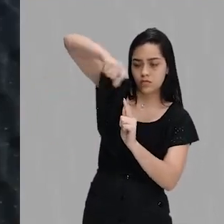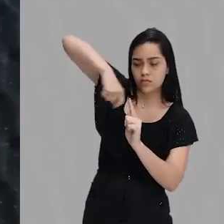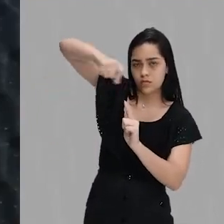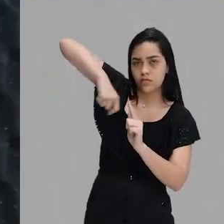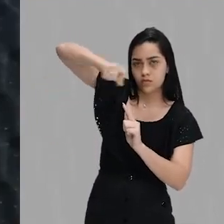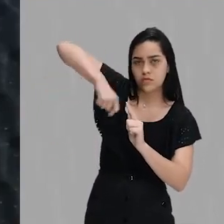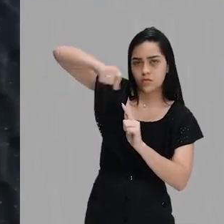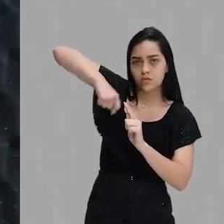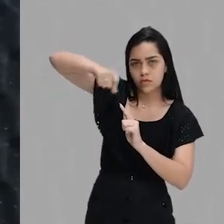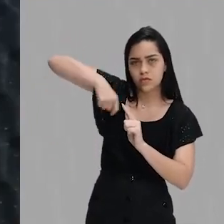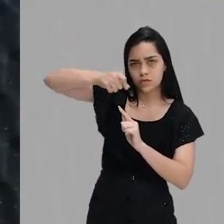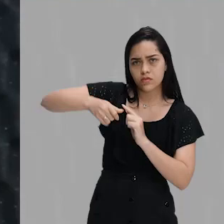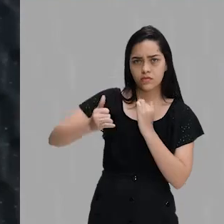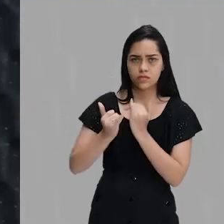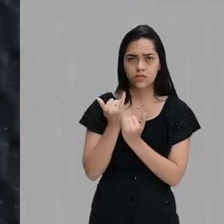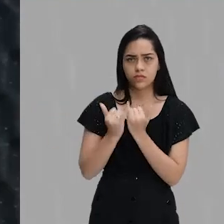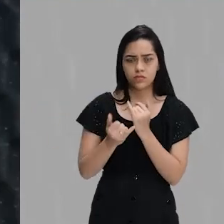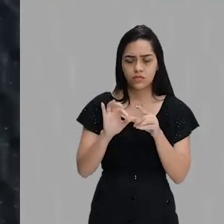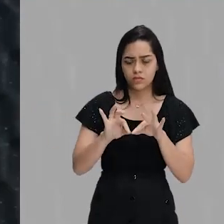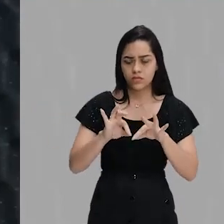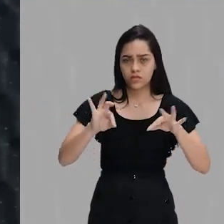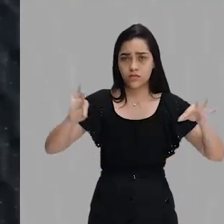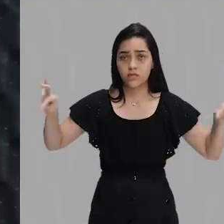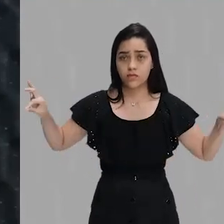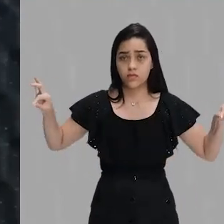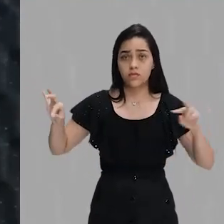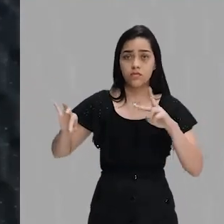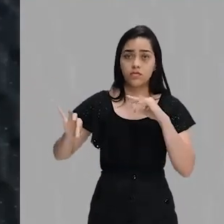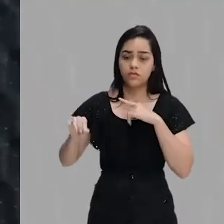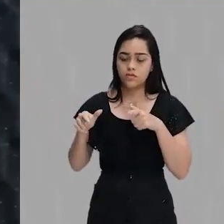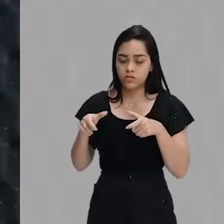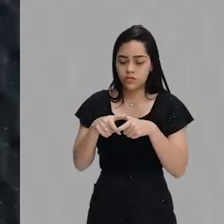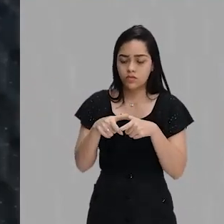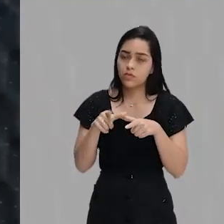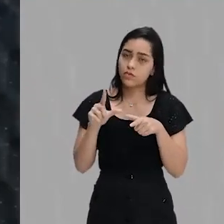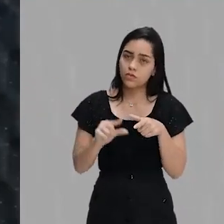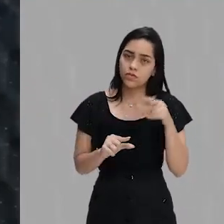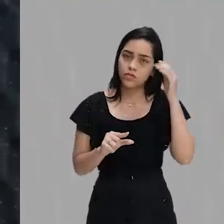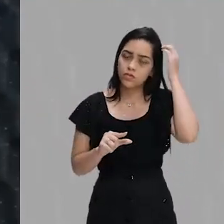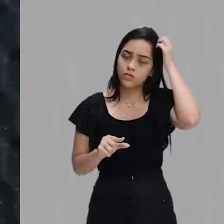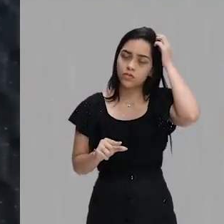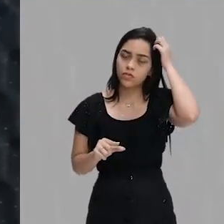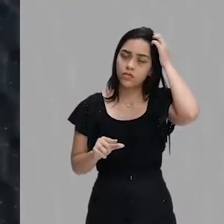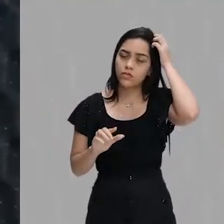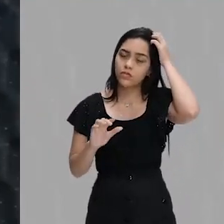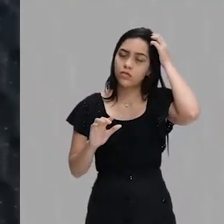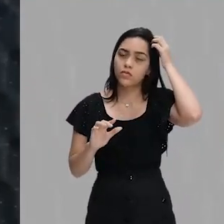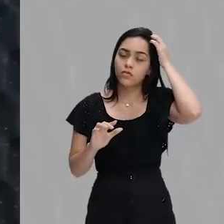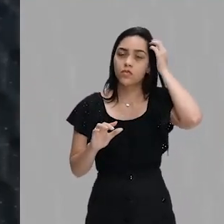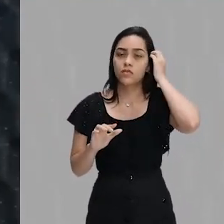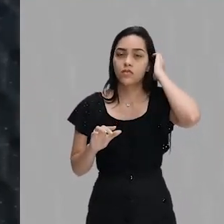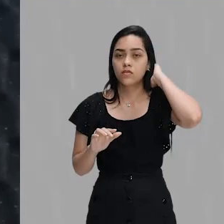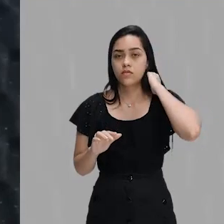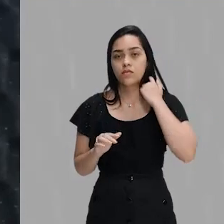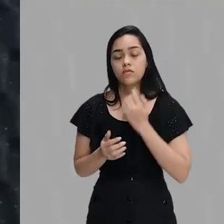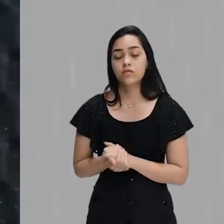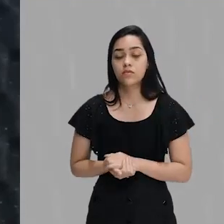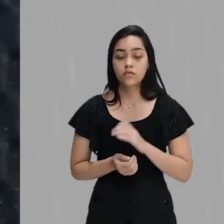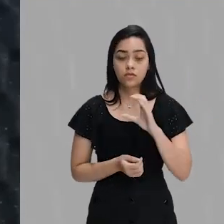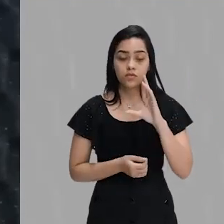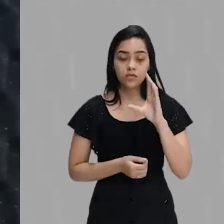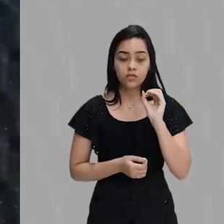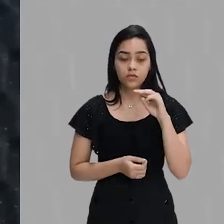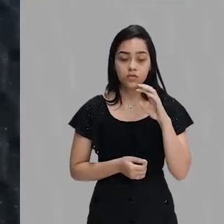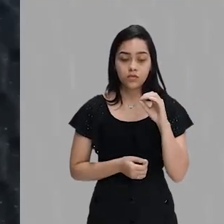tubinhos, aquela linha que é grande, ela vai ocupar um espaço menor. Então, é mais ou menos isso. Então, o